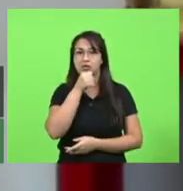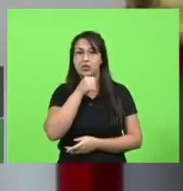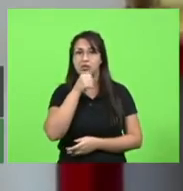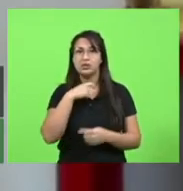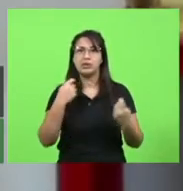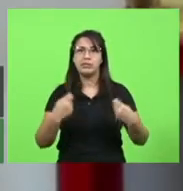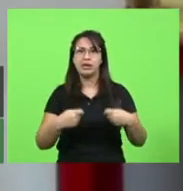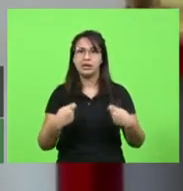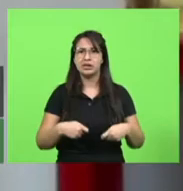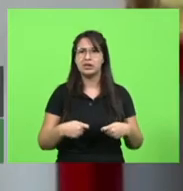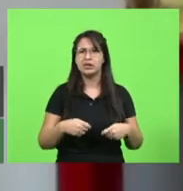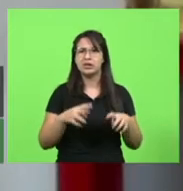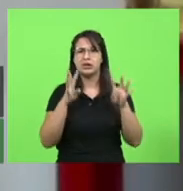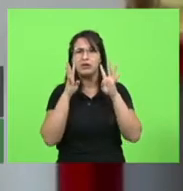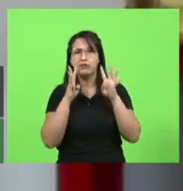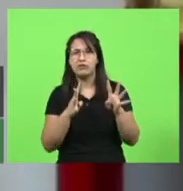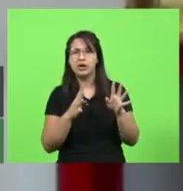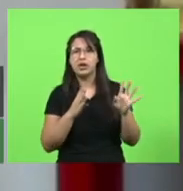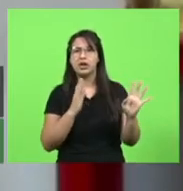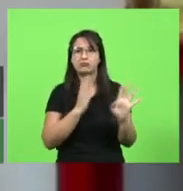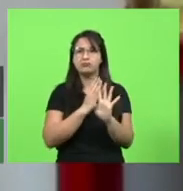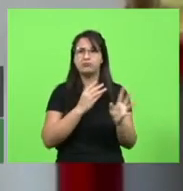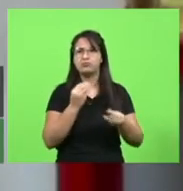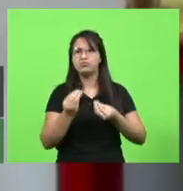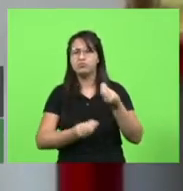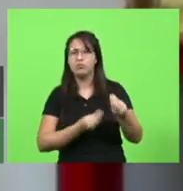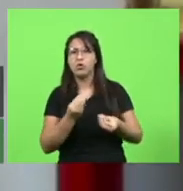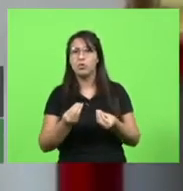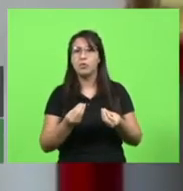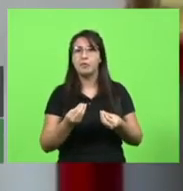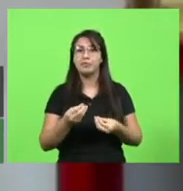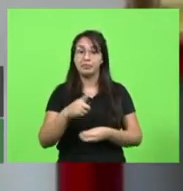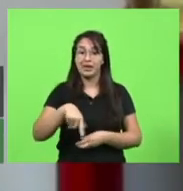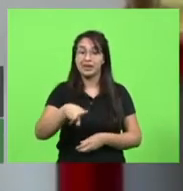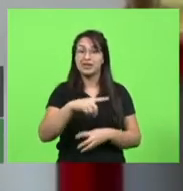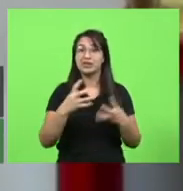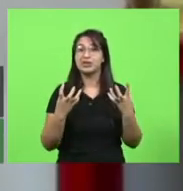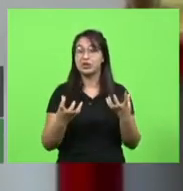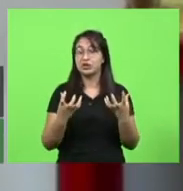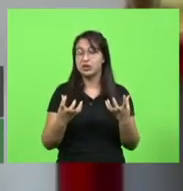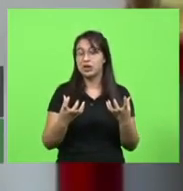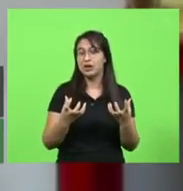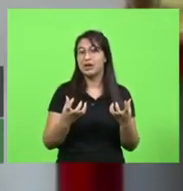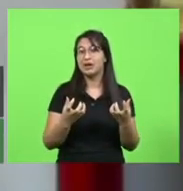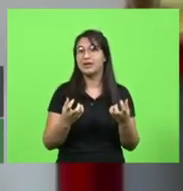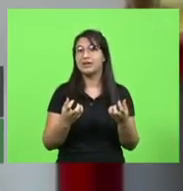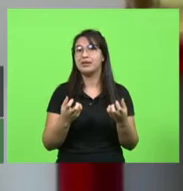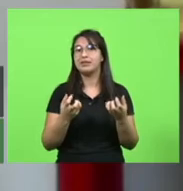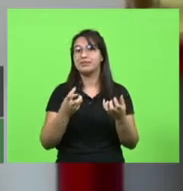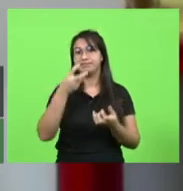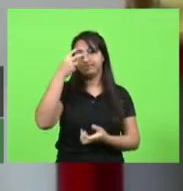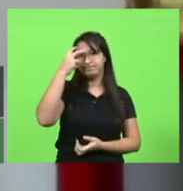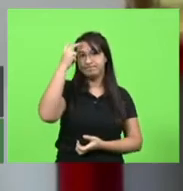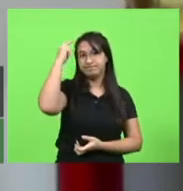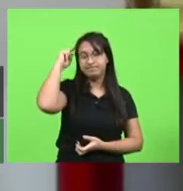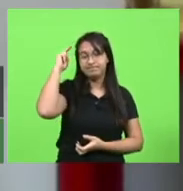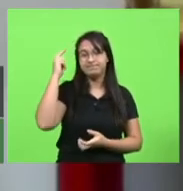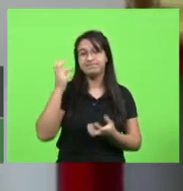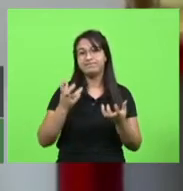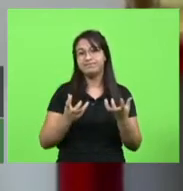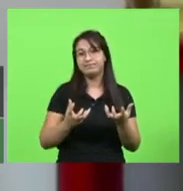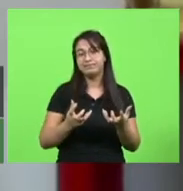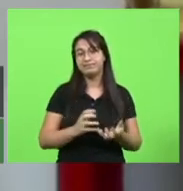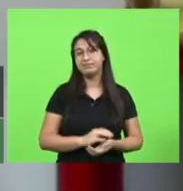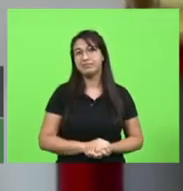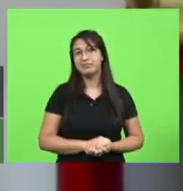poder atender as pessoas com deficiência. Então, o que a gente quer e espera, doutor Vicente Caro Preso, é essa situação. Eu vou falar um pouquinho de mim